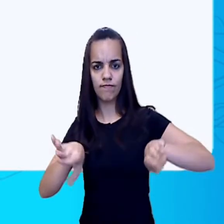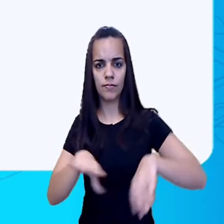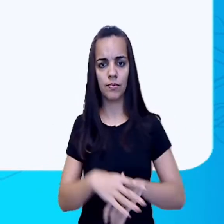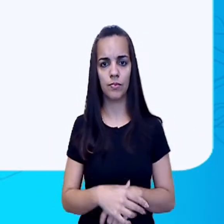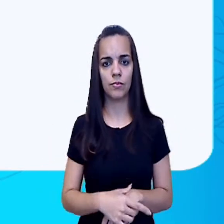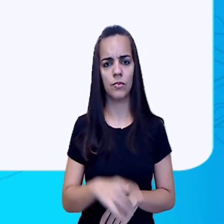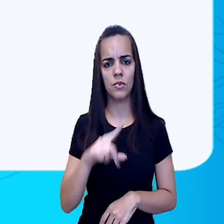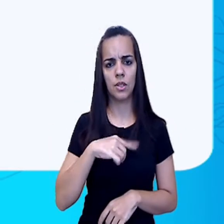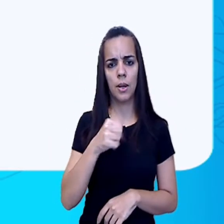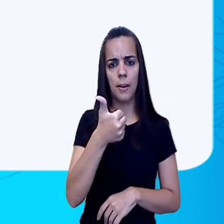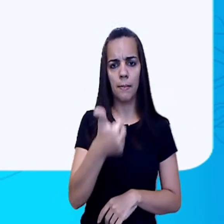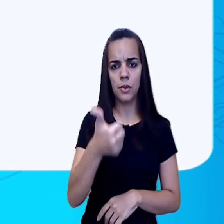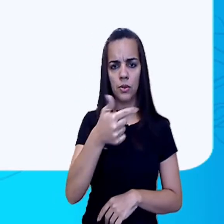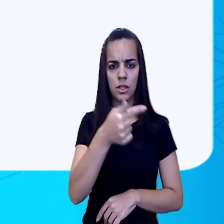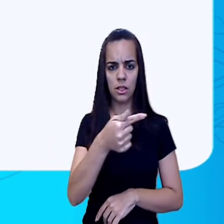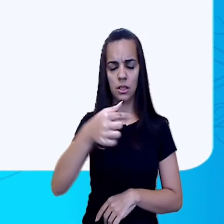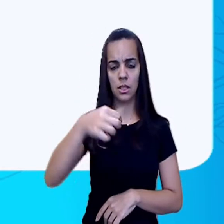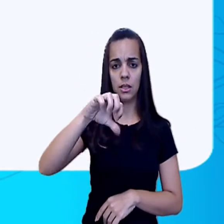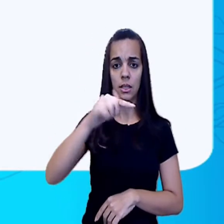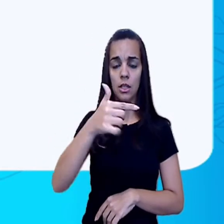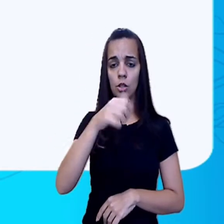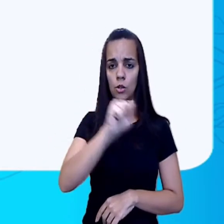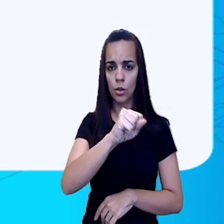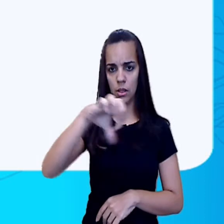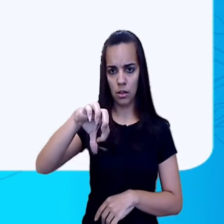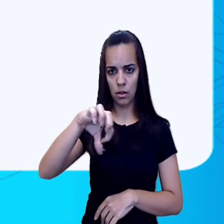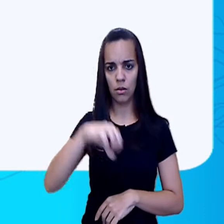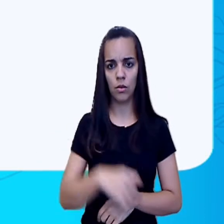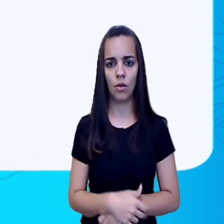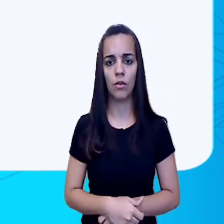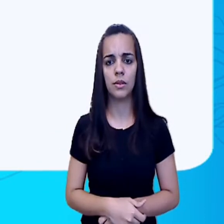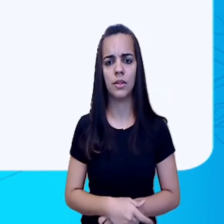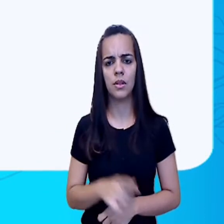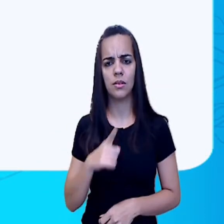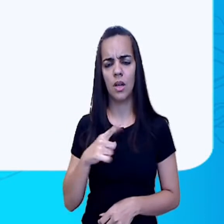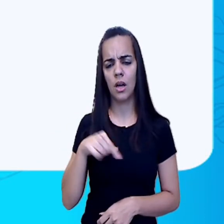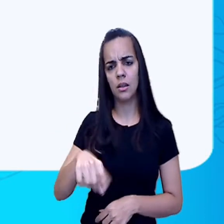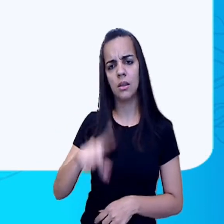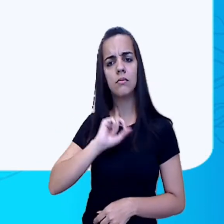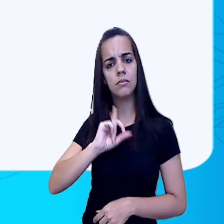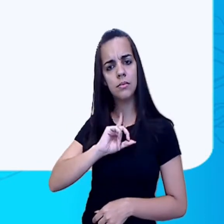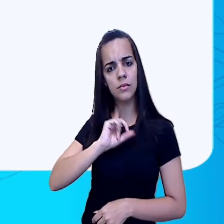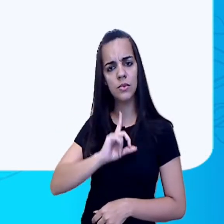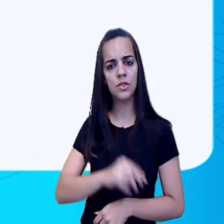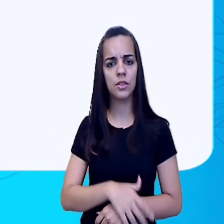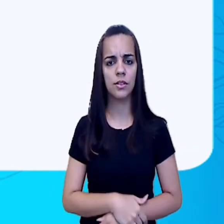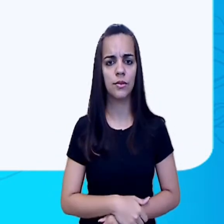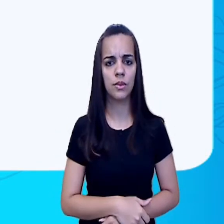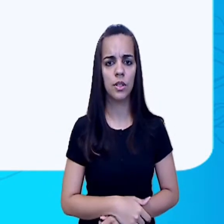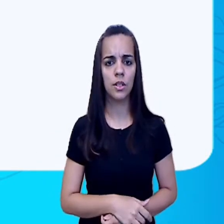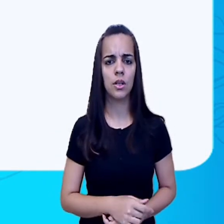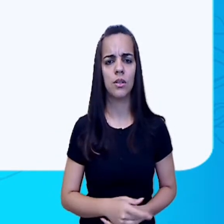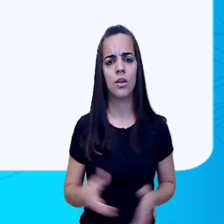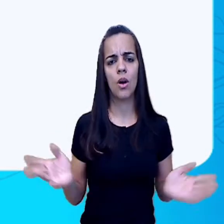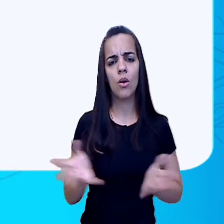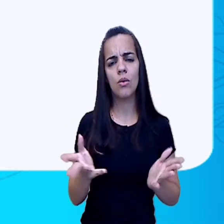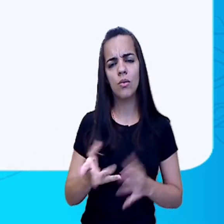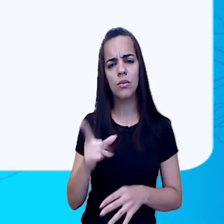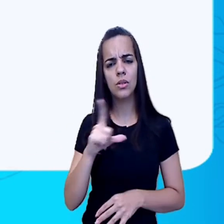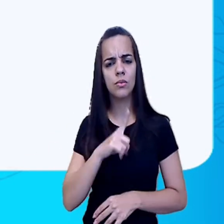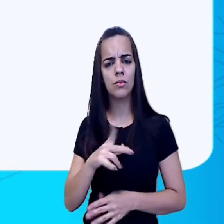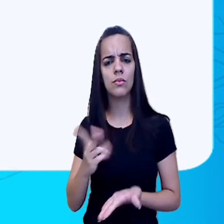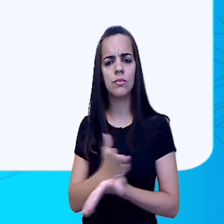de 1789, na então capitania de Minas Gerais. Os portugueses dominavam